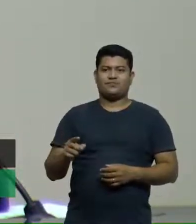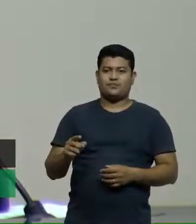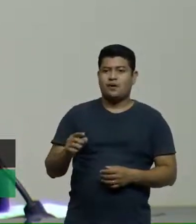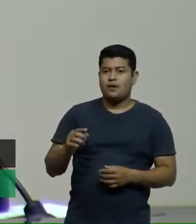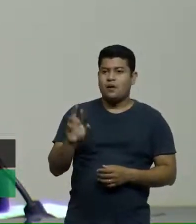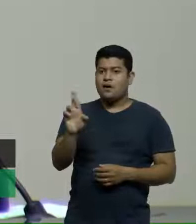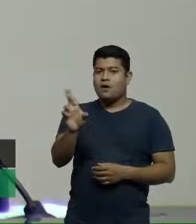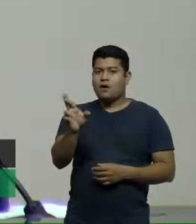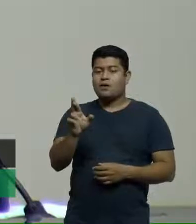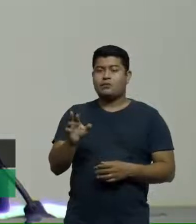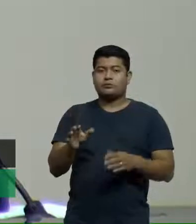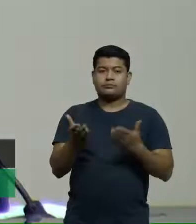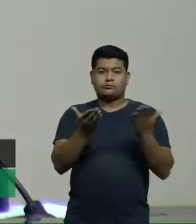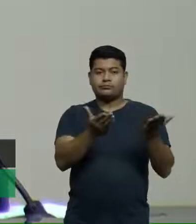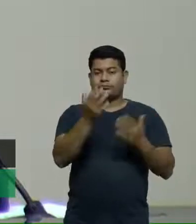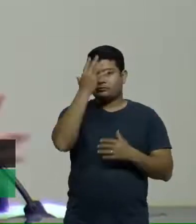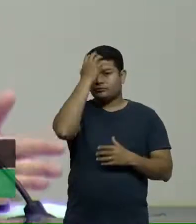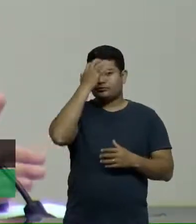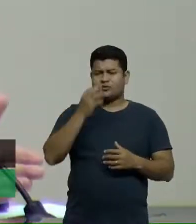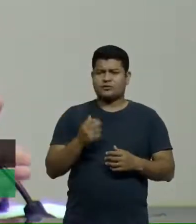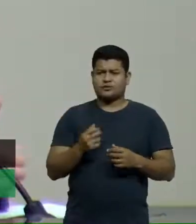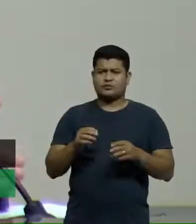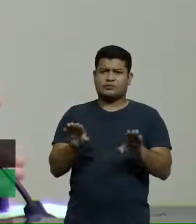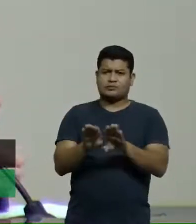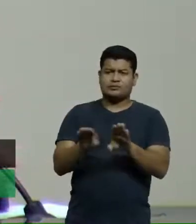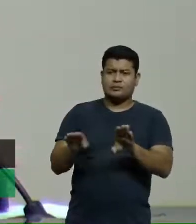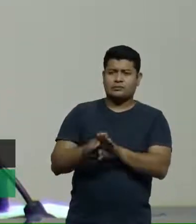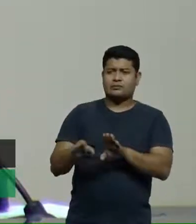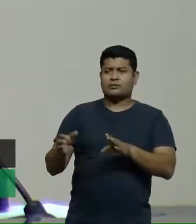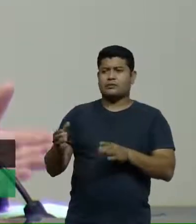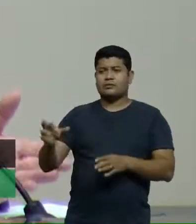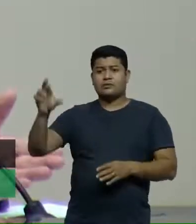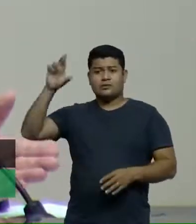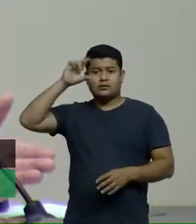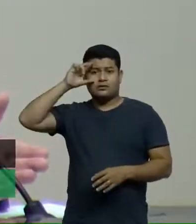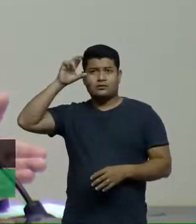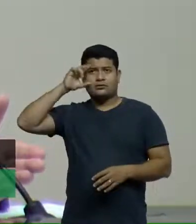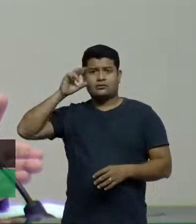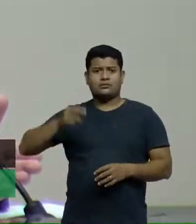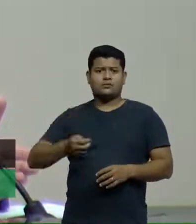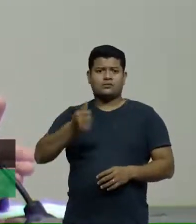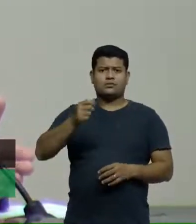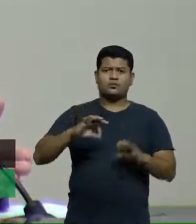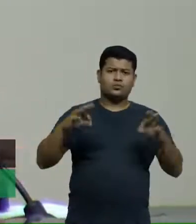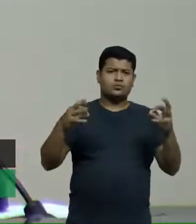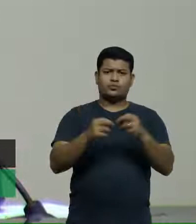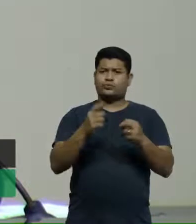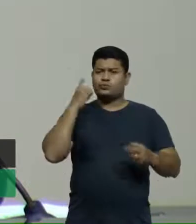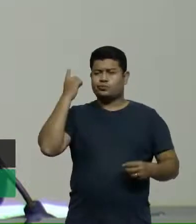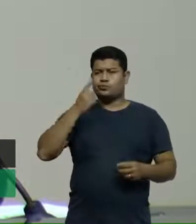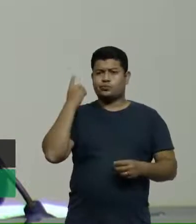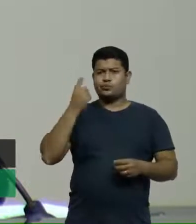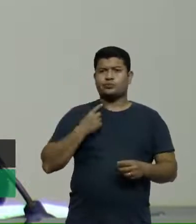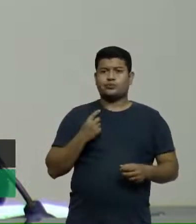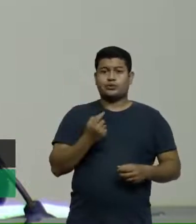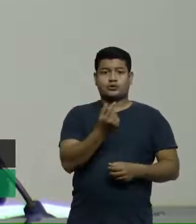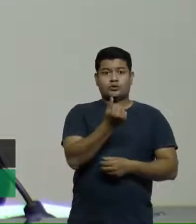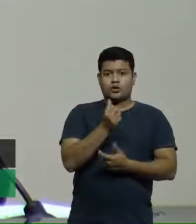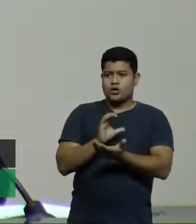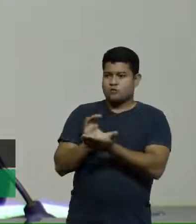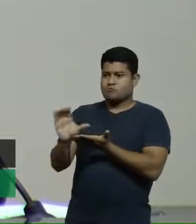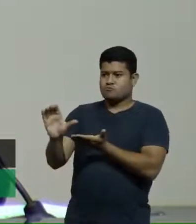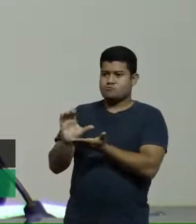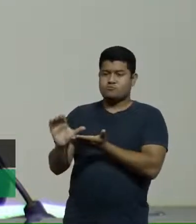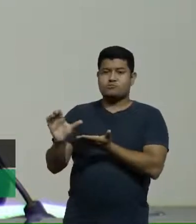Ismael, enfim, o deputado Alba, quase todos os deputados fizeram a destinação